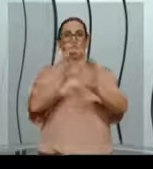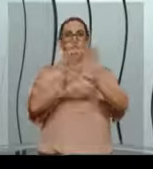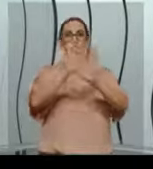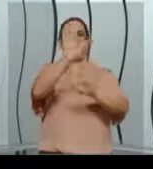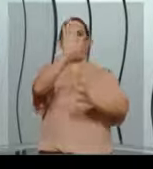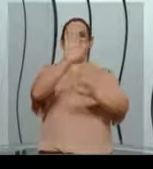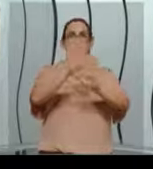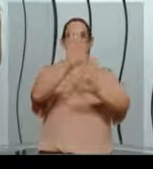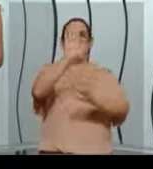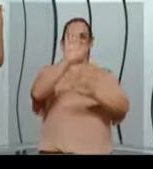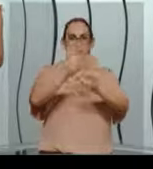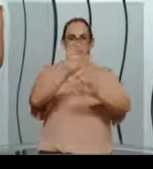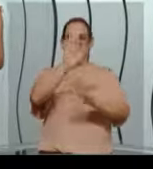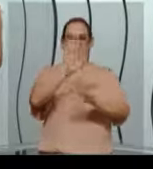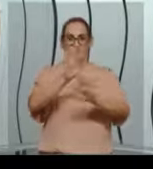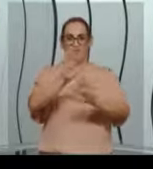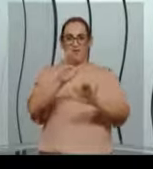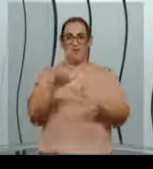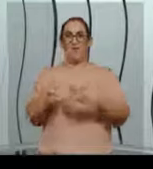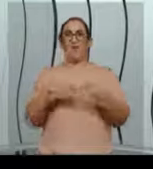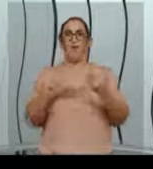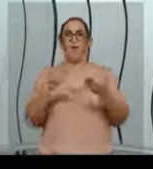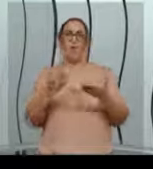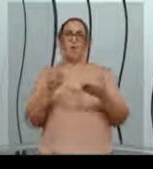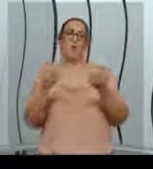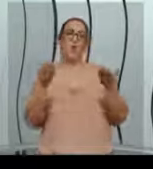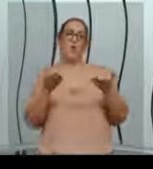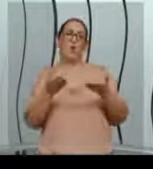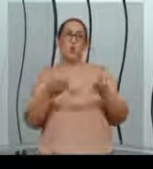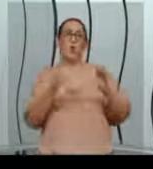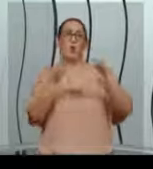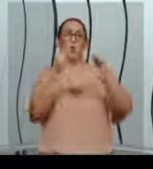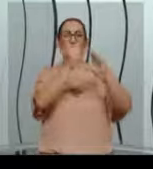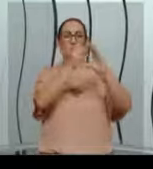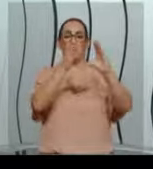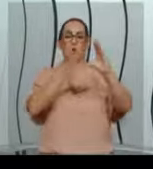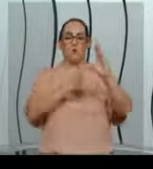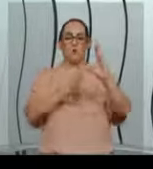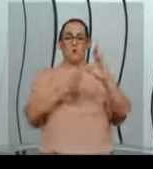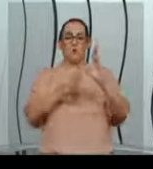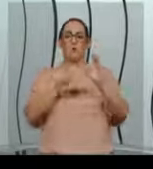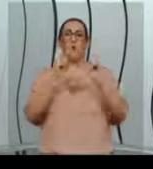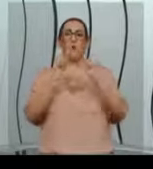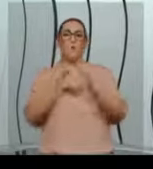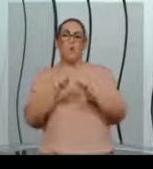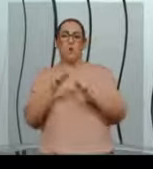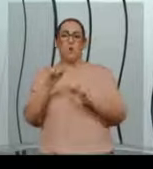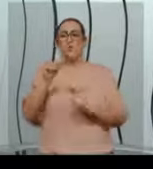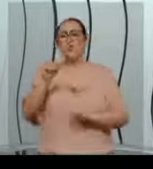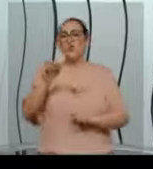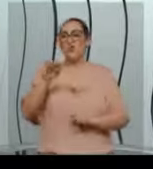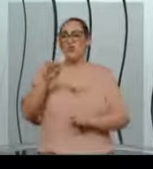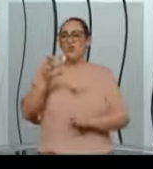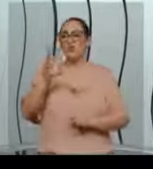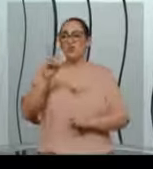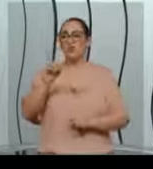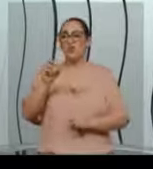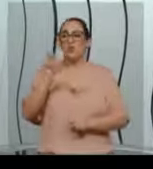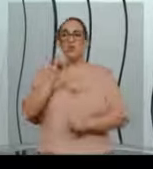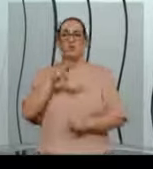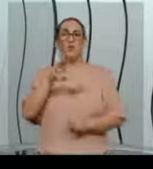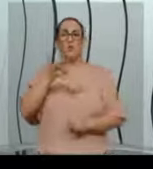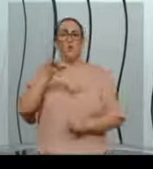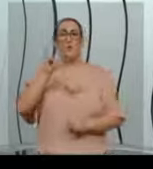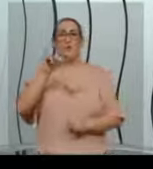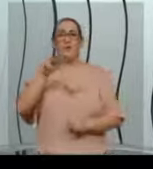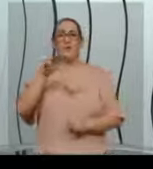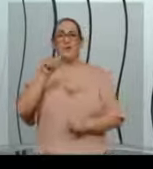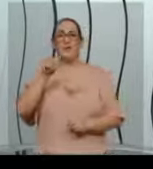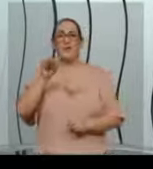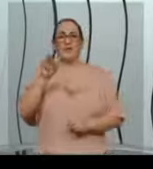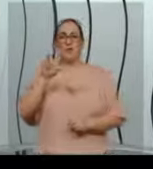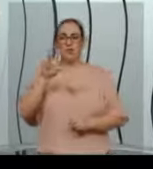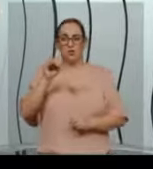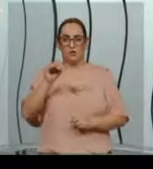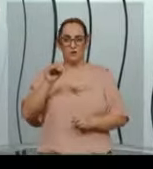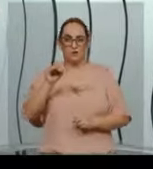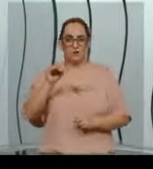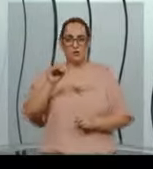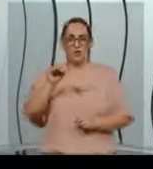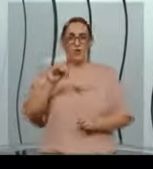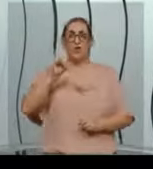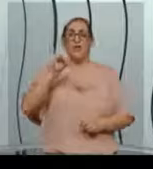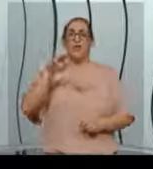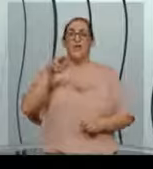dos isômeros, né? Ou seja, se eles podem ser ativos ou inativos. Inativo é quando a